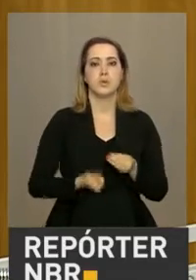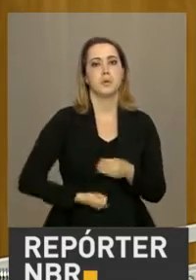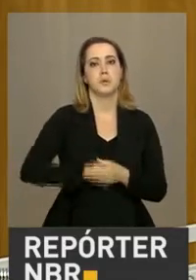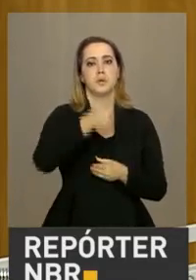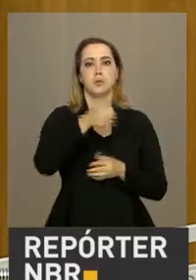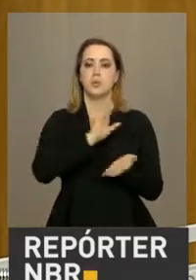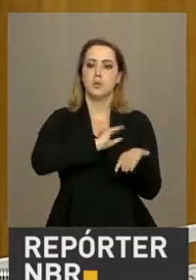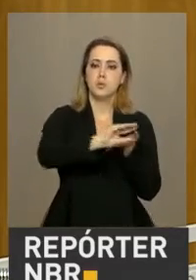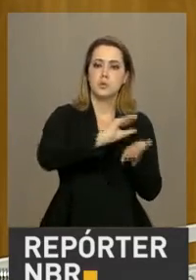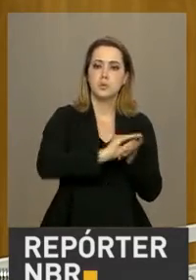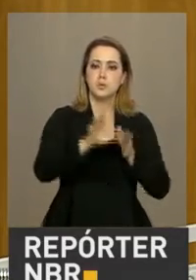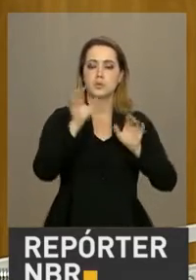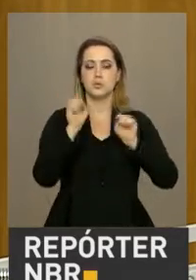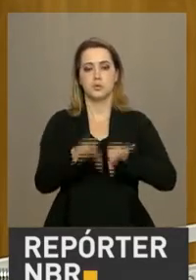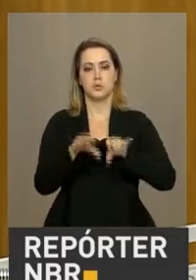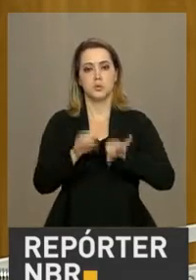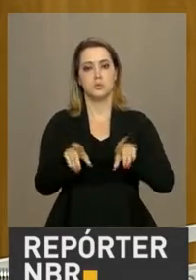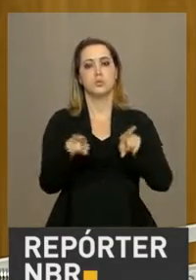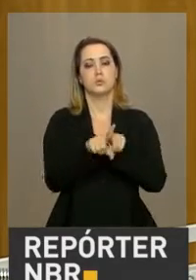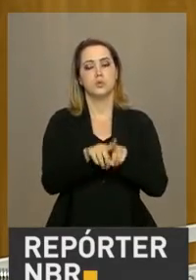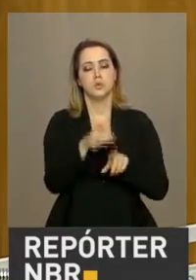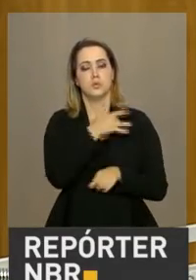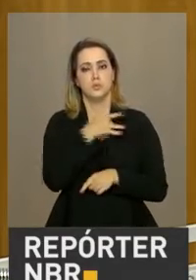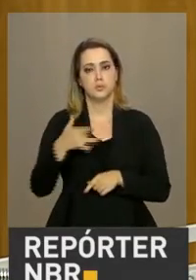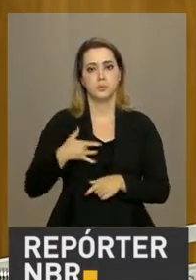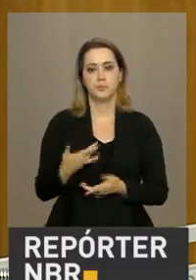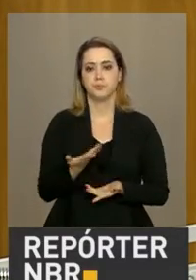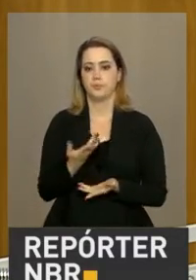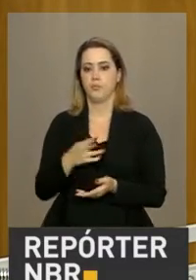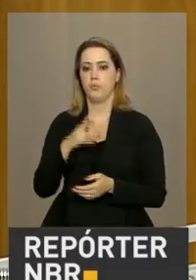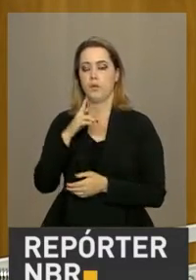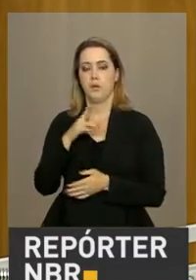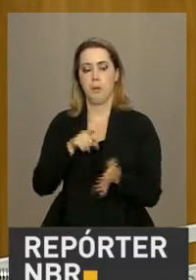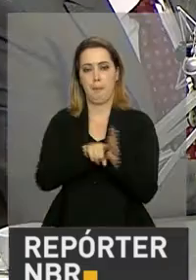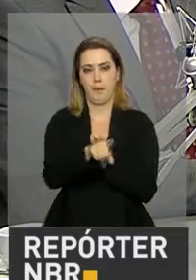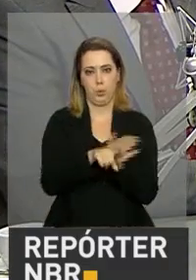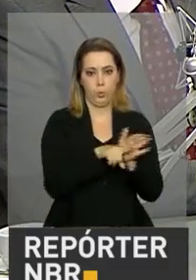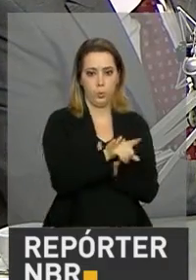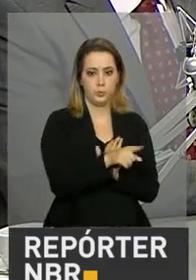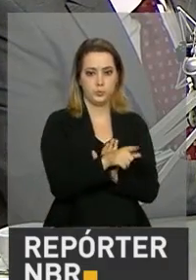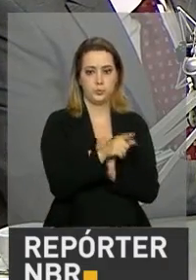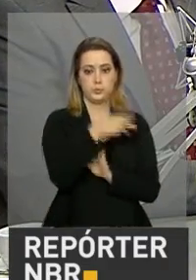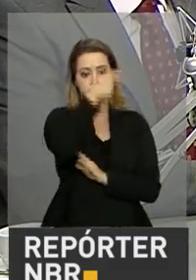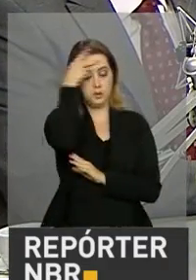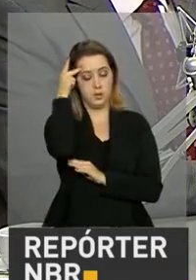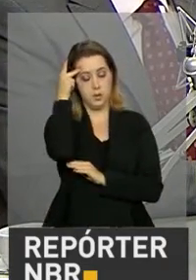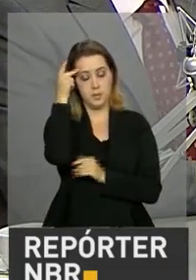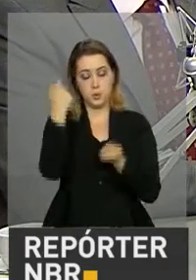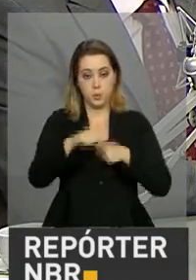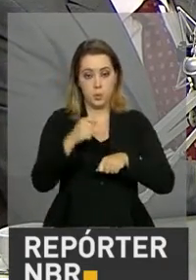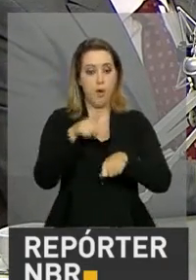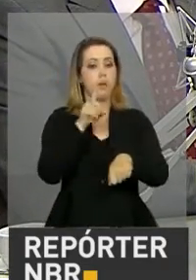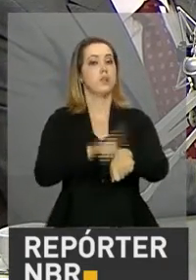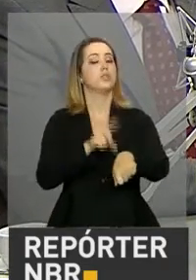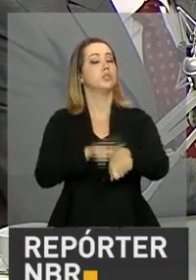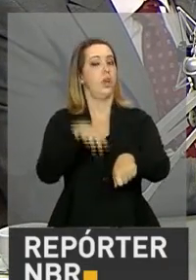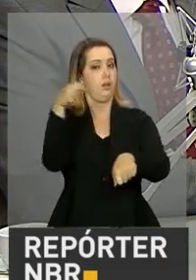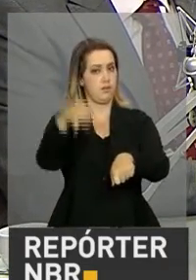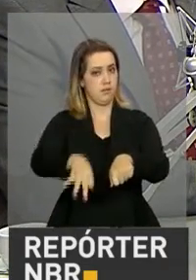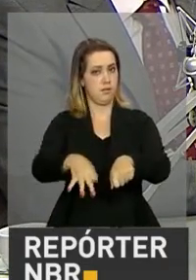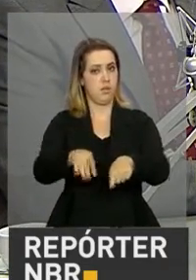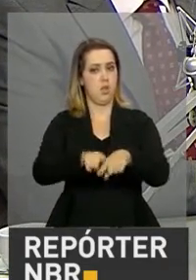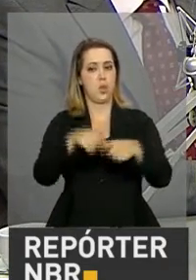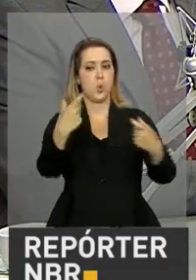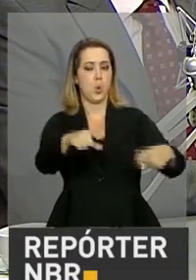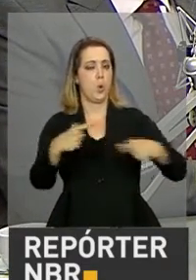em educação e saúde o ministro agora quem vai fazer a prova precisa ficar atento tem que chegar na hora saber qual o local